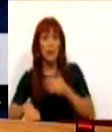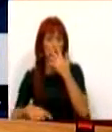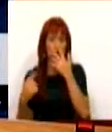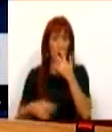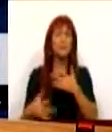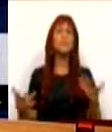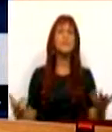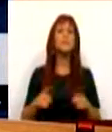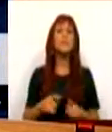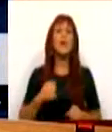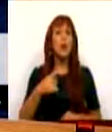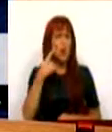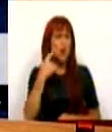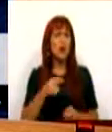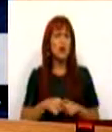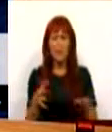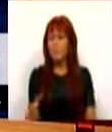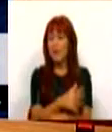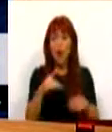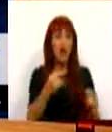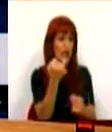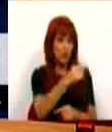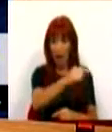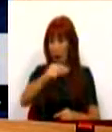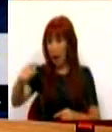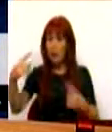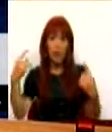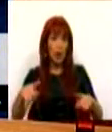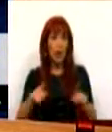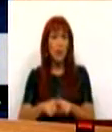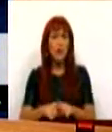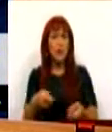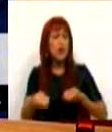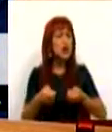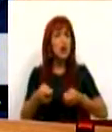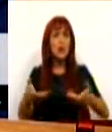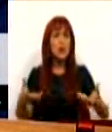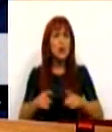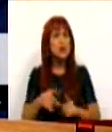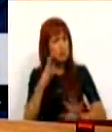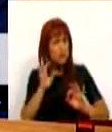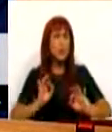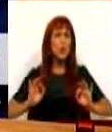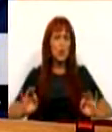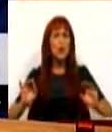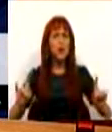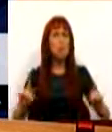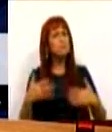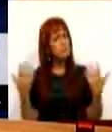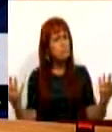social. Eu reconheço que a maior parte destas instituições tem uma gestão prudente e tem